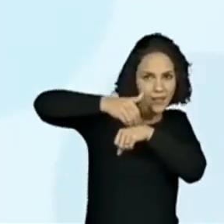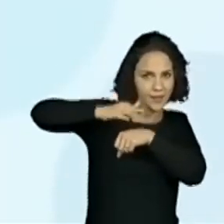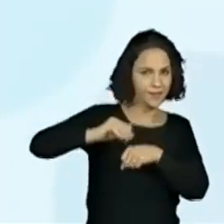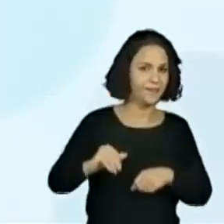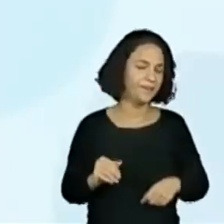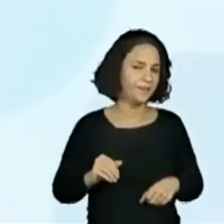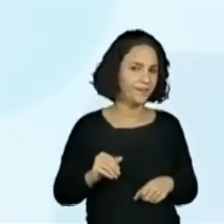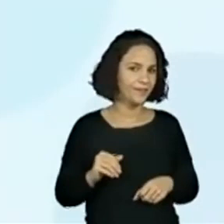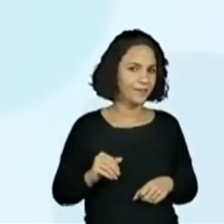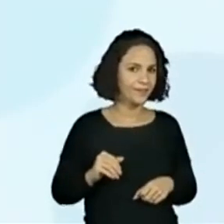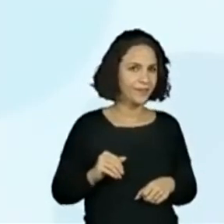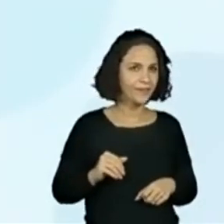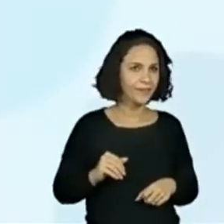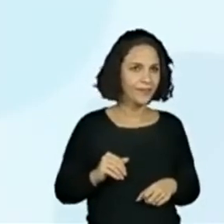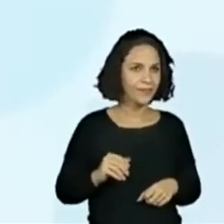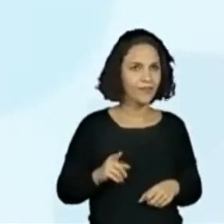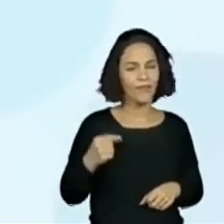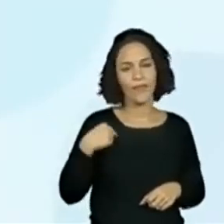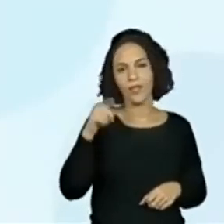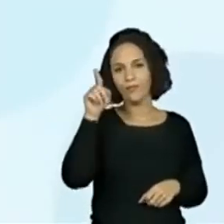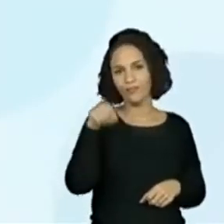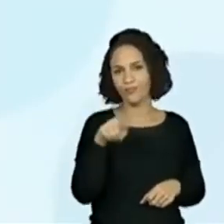aqui.